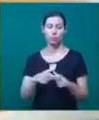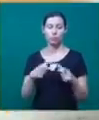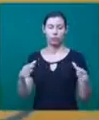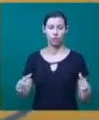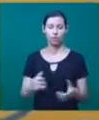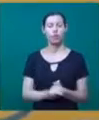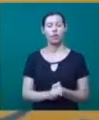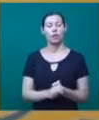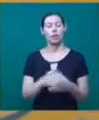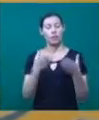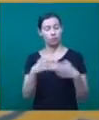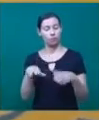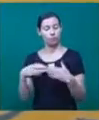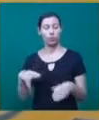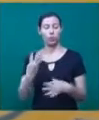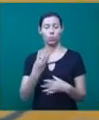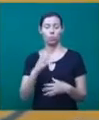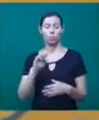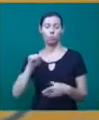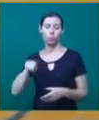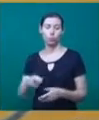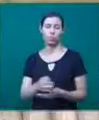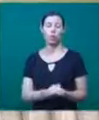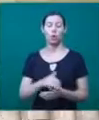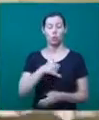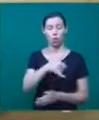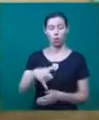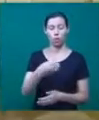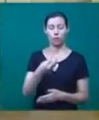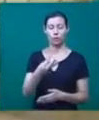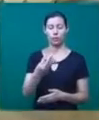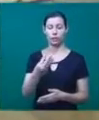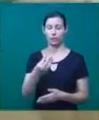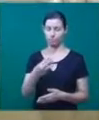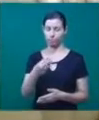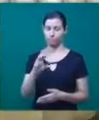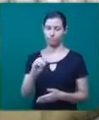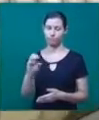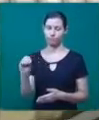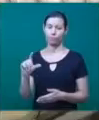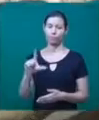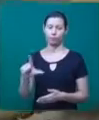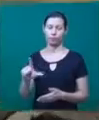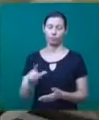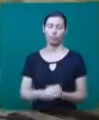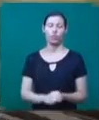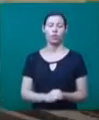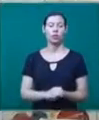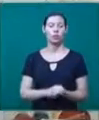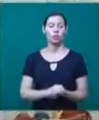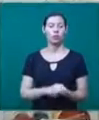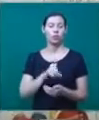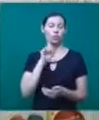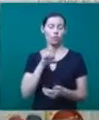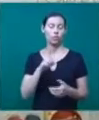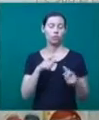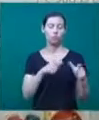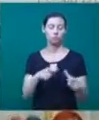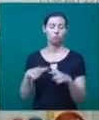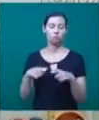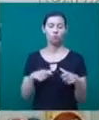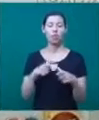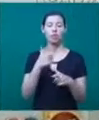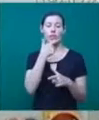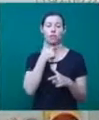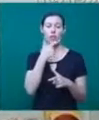dia. De óleo são cerca de 300 litros. E por dia também são 400 peças de queijo, 250